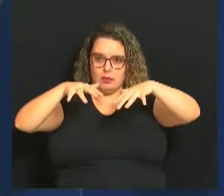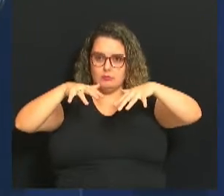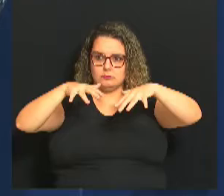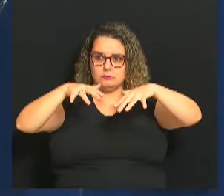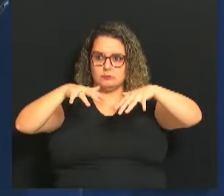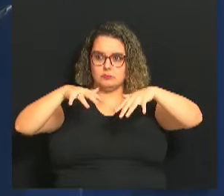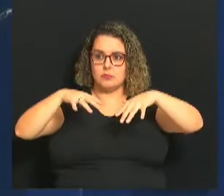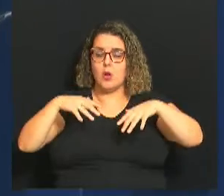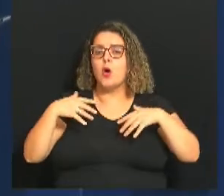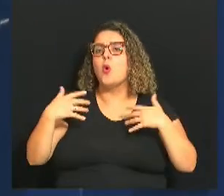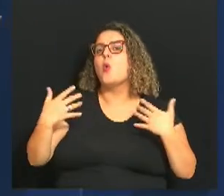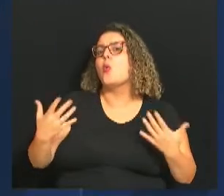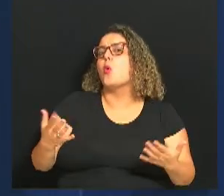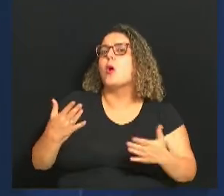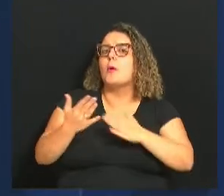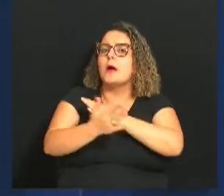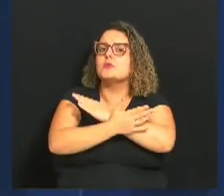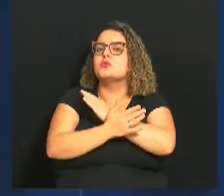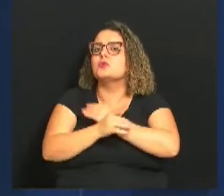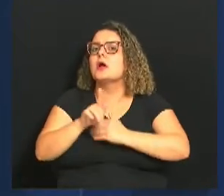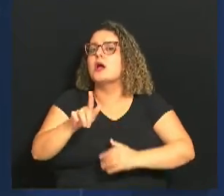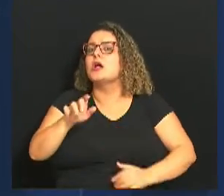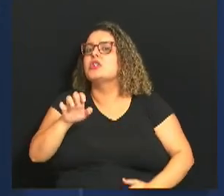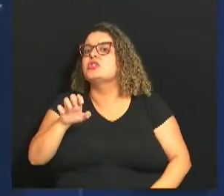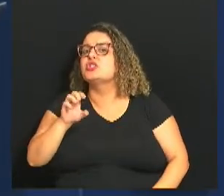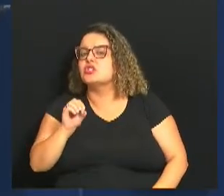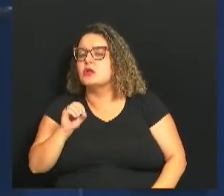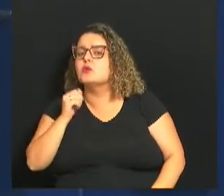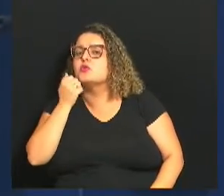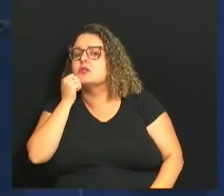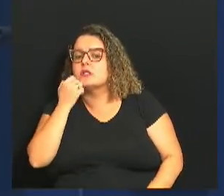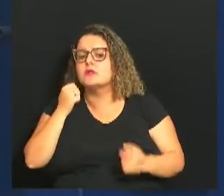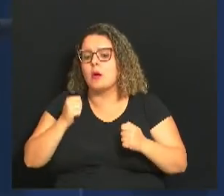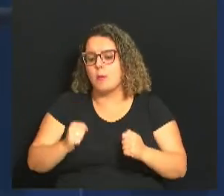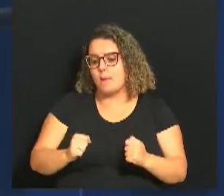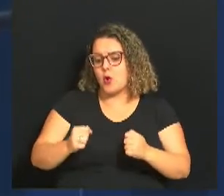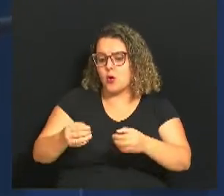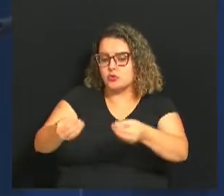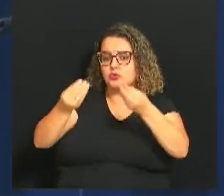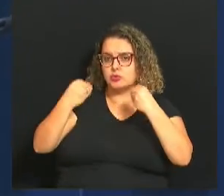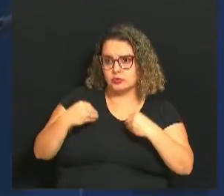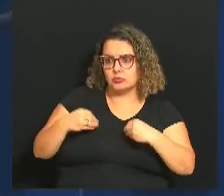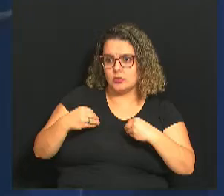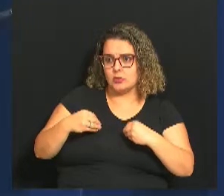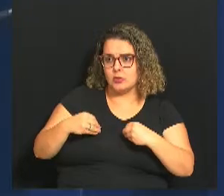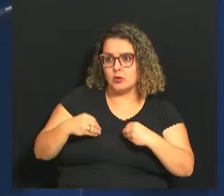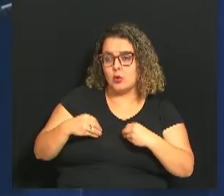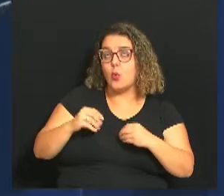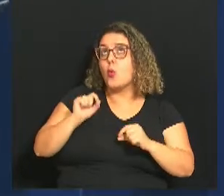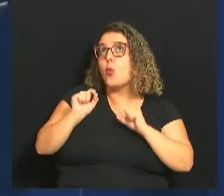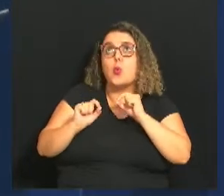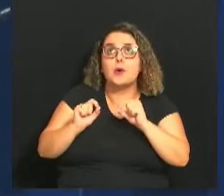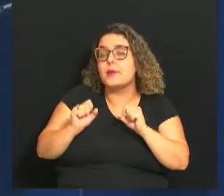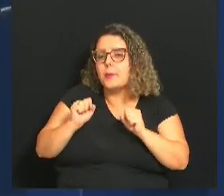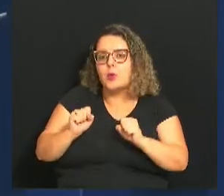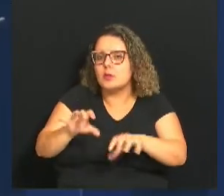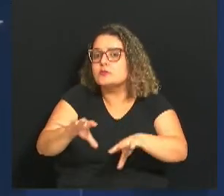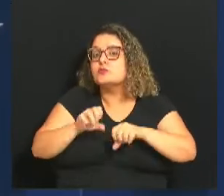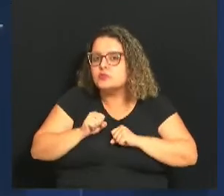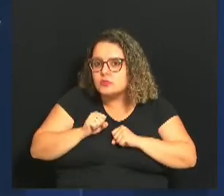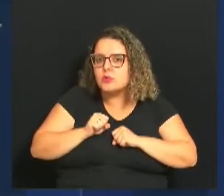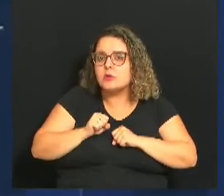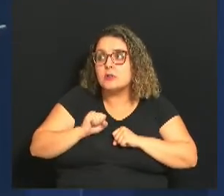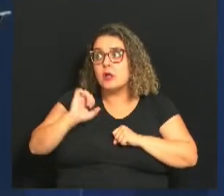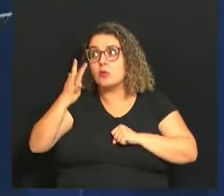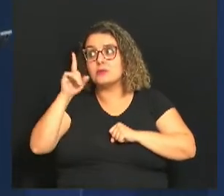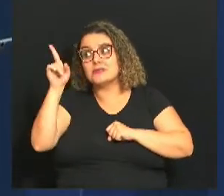geociência pode trazer e que lição algo que aconteceu lá numa cidade do Rio de Janeiro pode trazer para